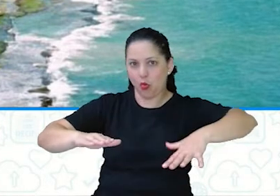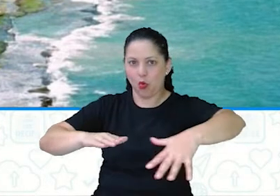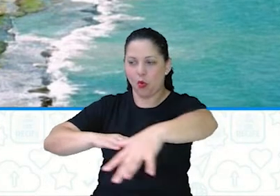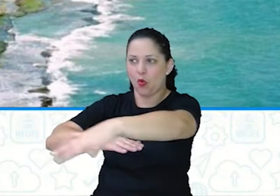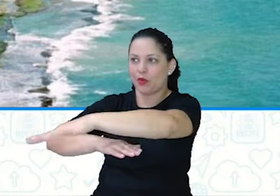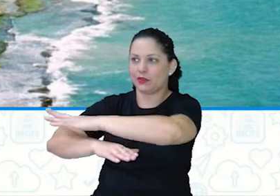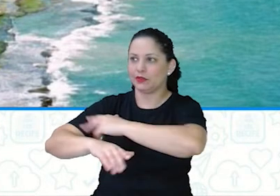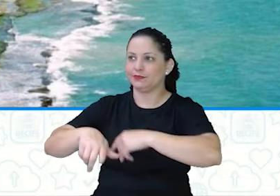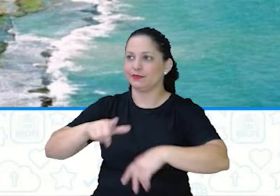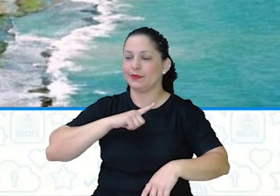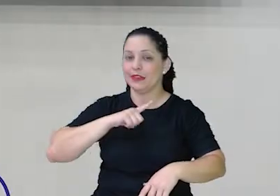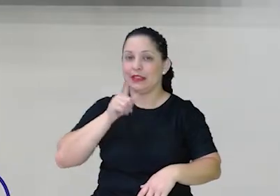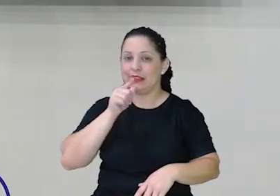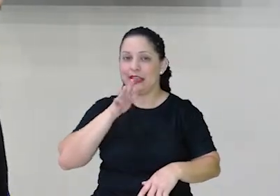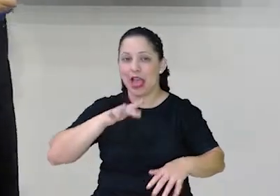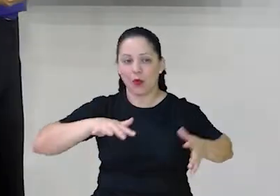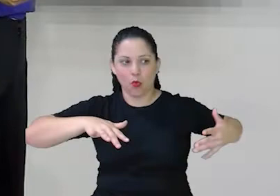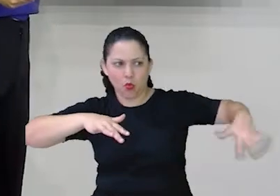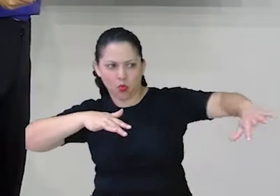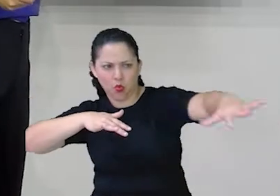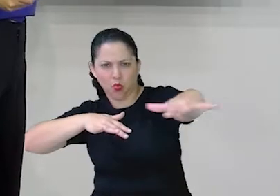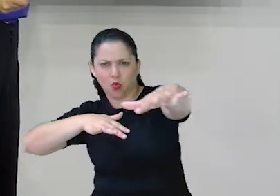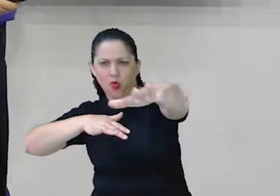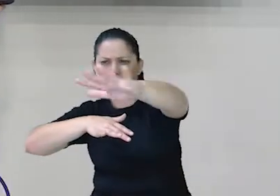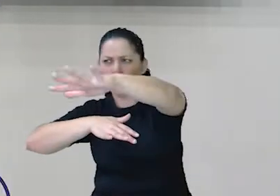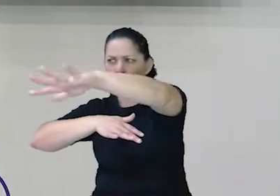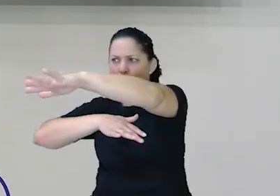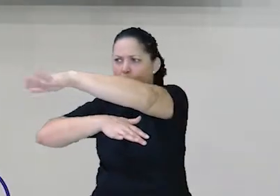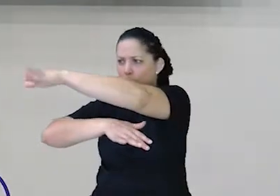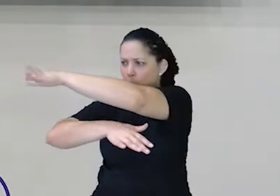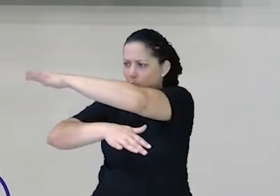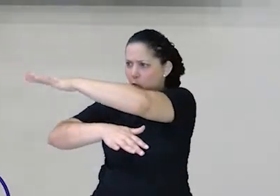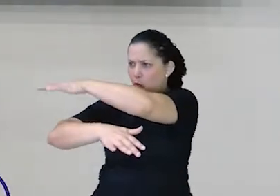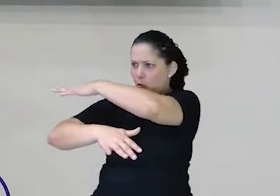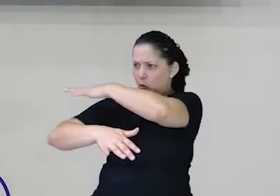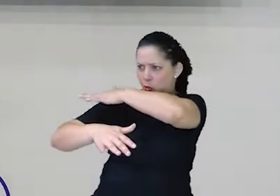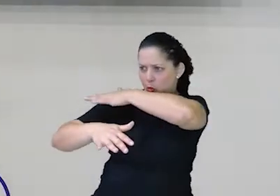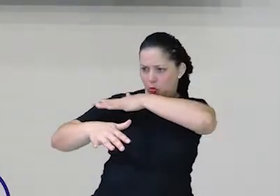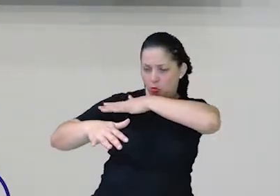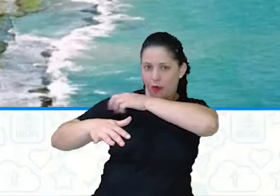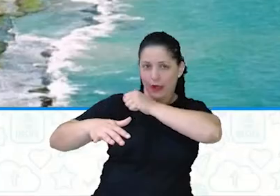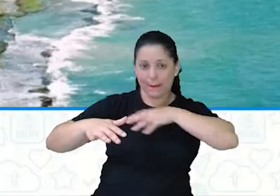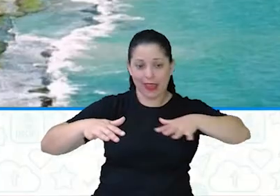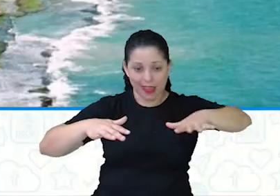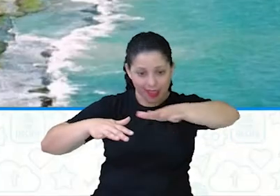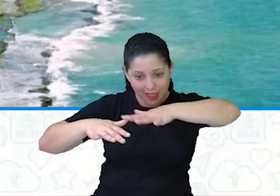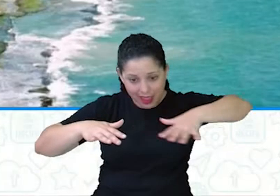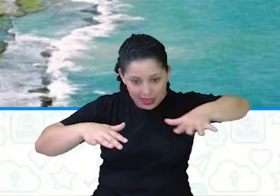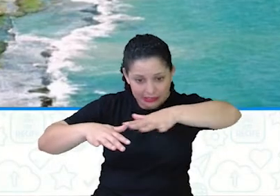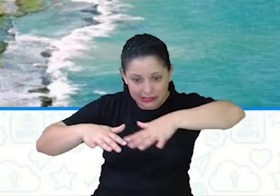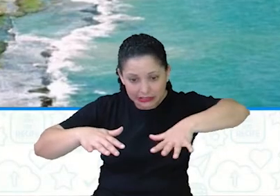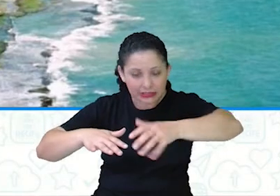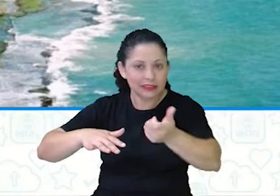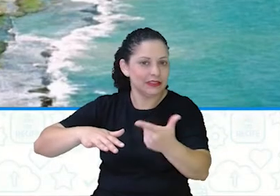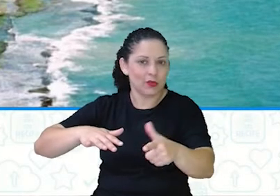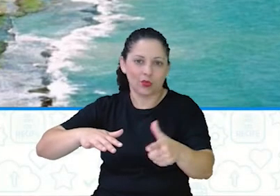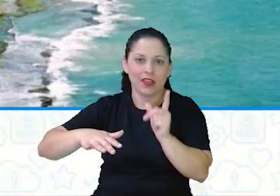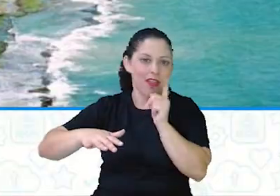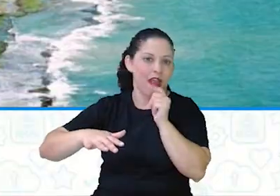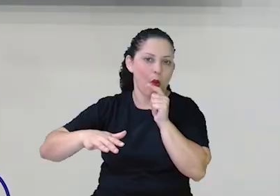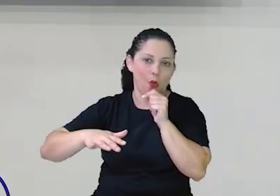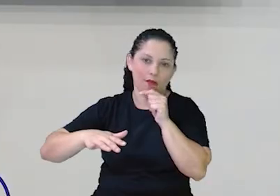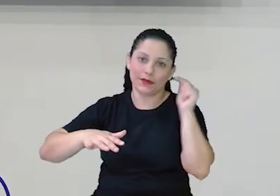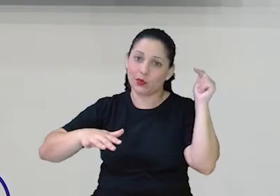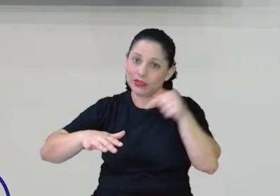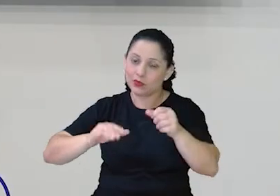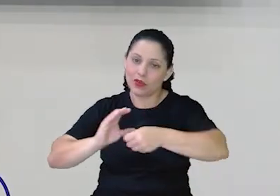Ele tem água aqui, tem água aqui, mas aqui, nessa parte que é ligada ao continente, não tem água. Então,